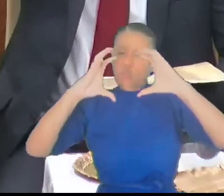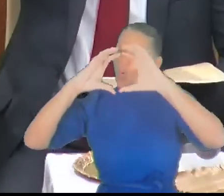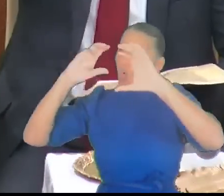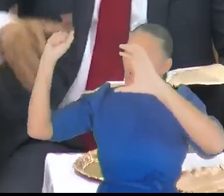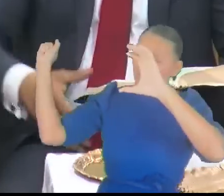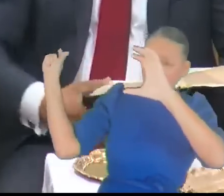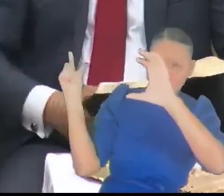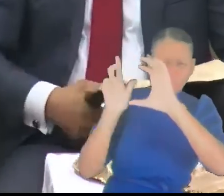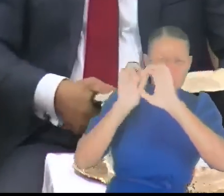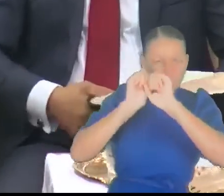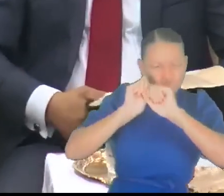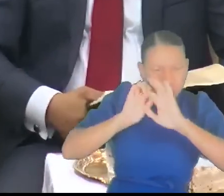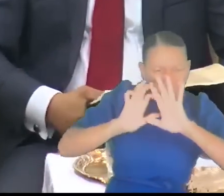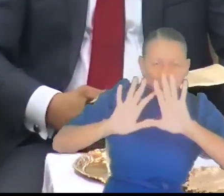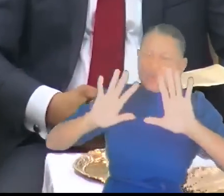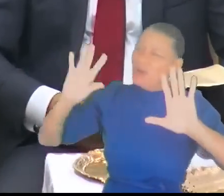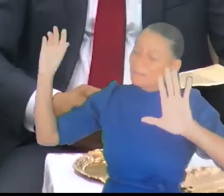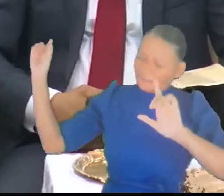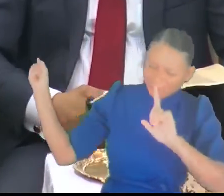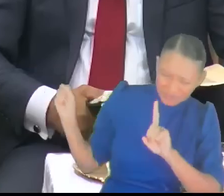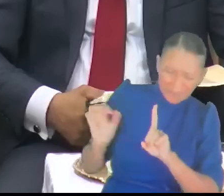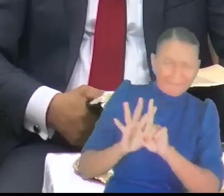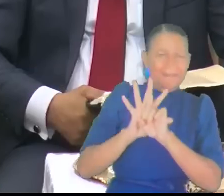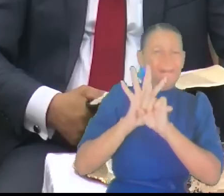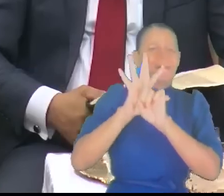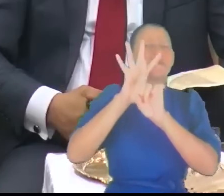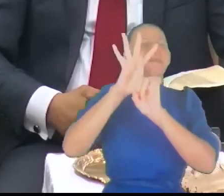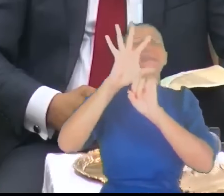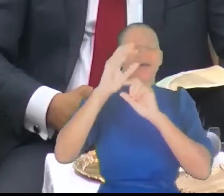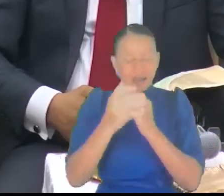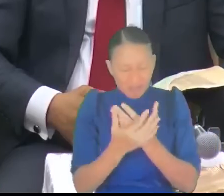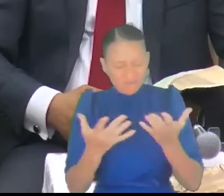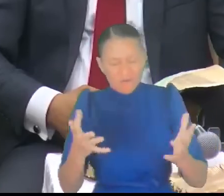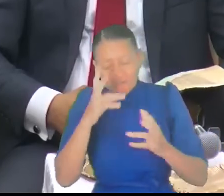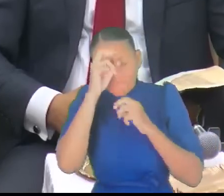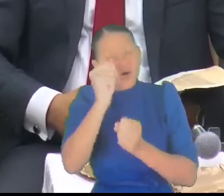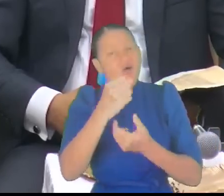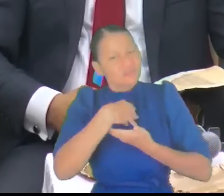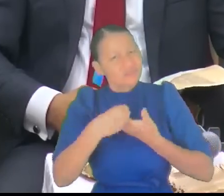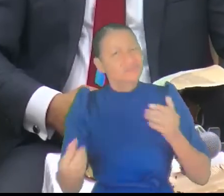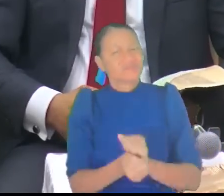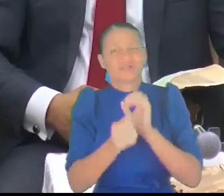aparecer, dê um glória para Deus mais forte que você já pôde dar.